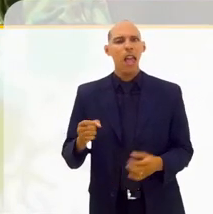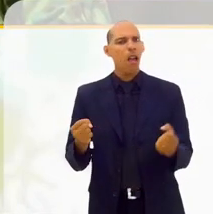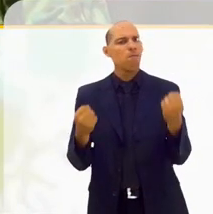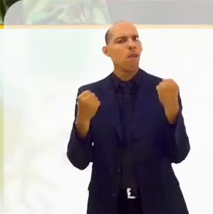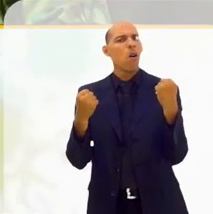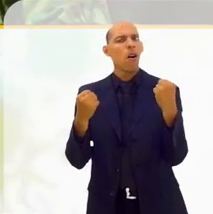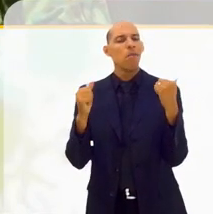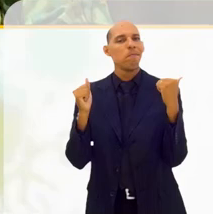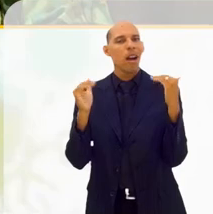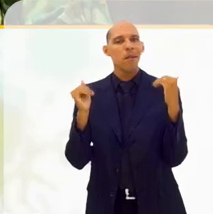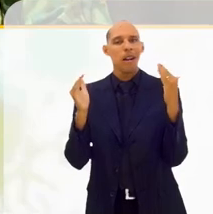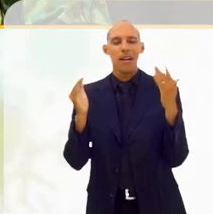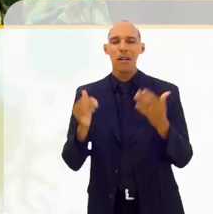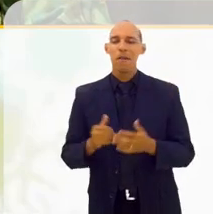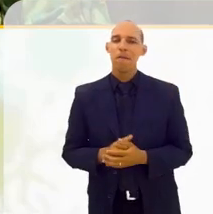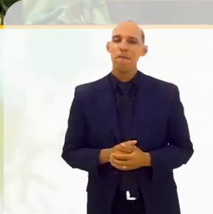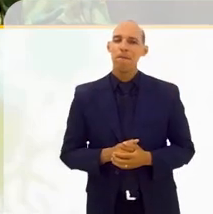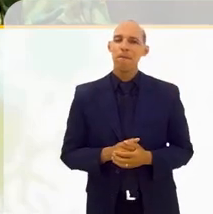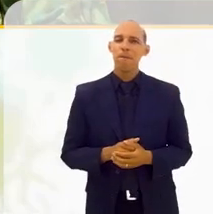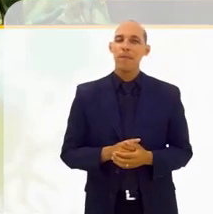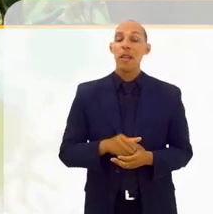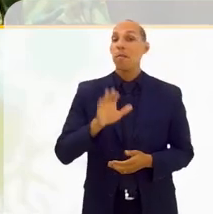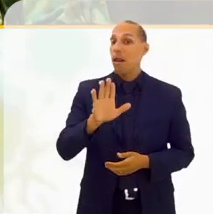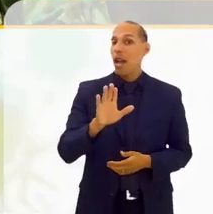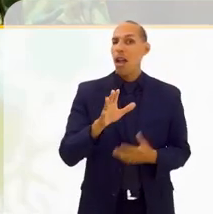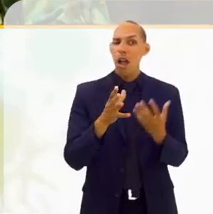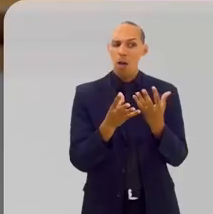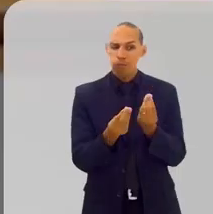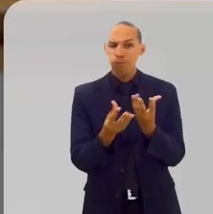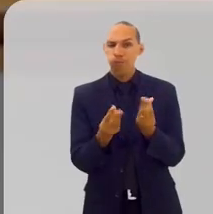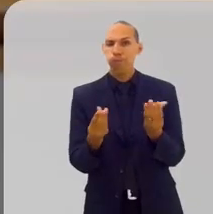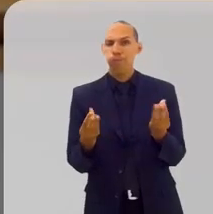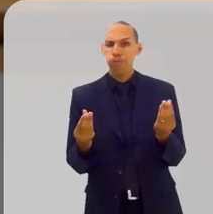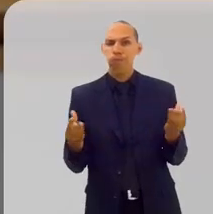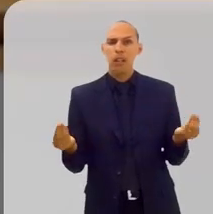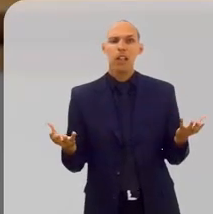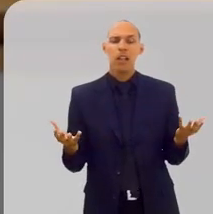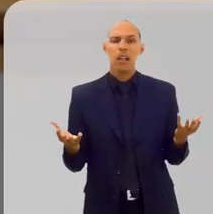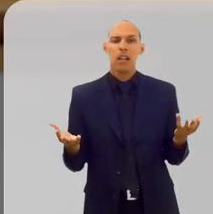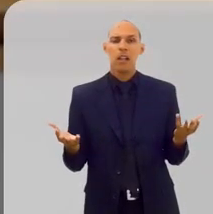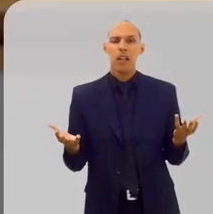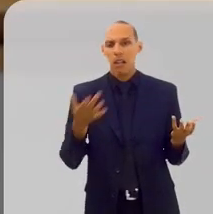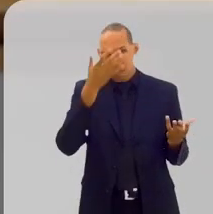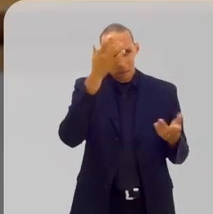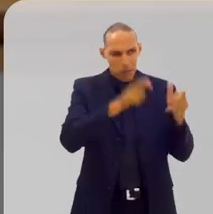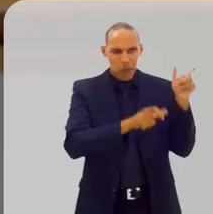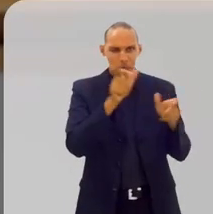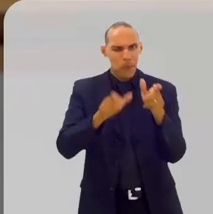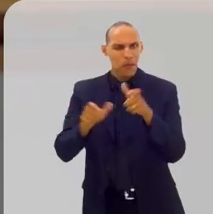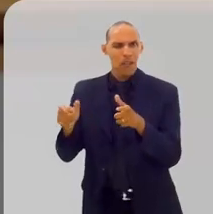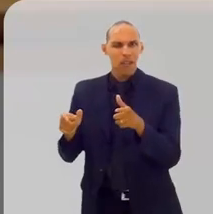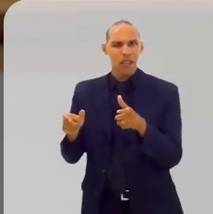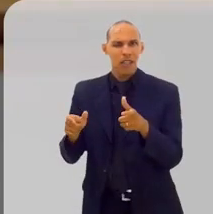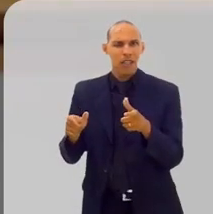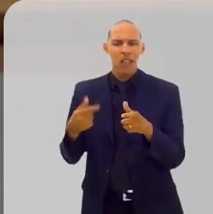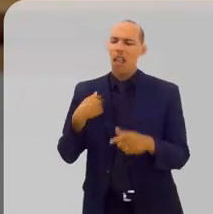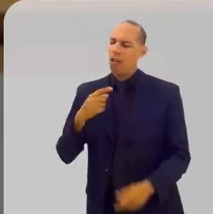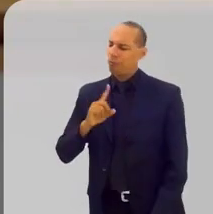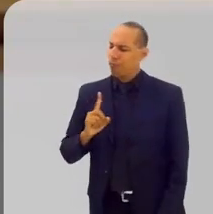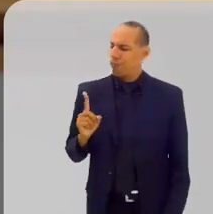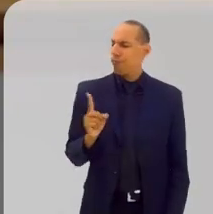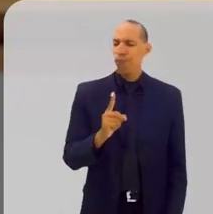empoderamento maior agora eu acho mas tem muita gente ainda que não